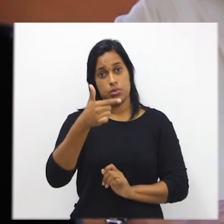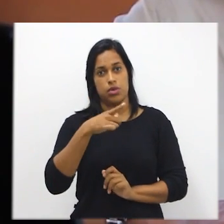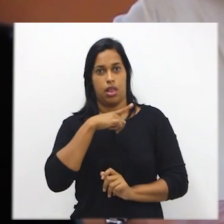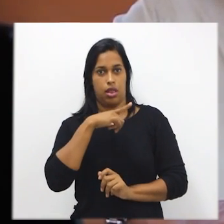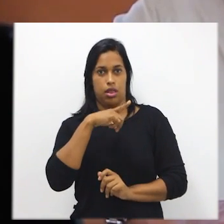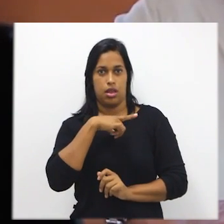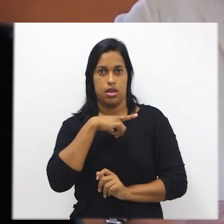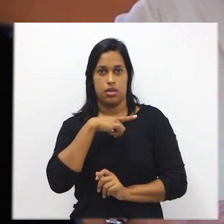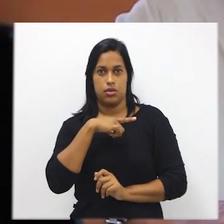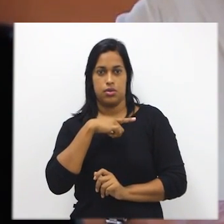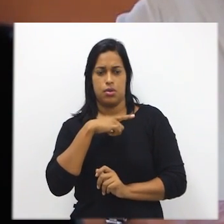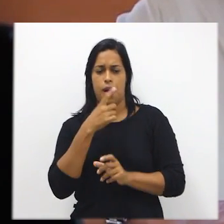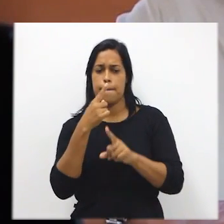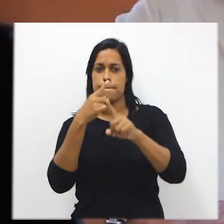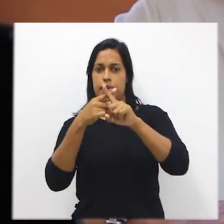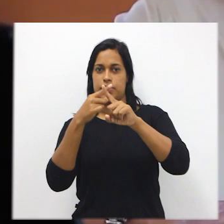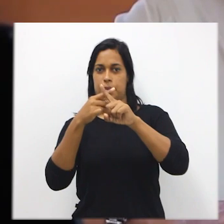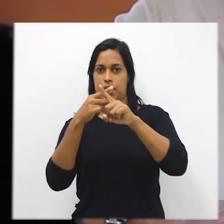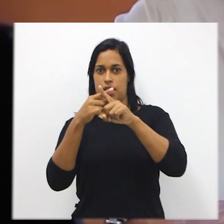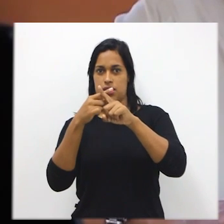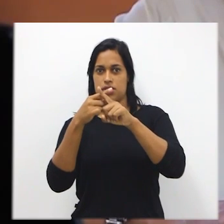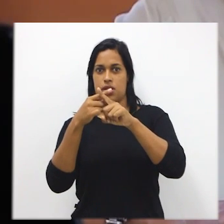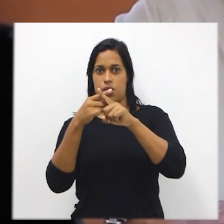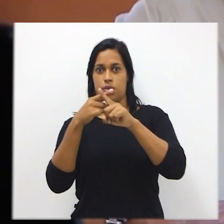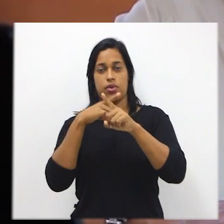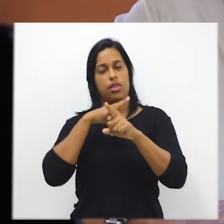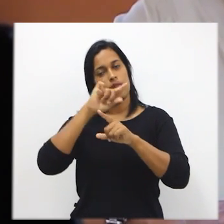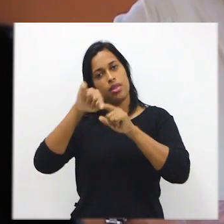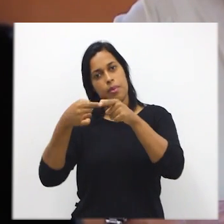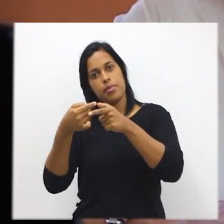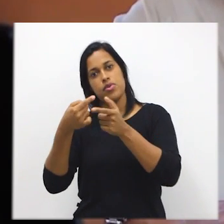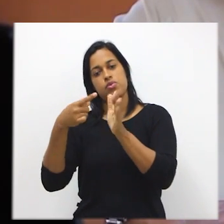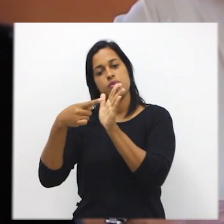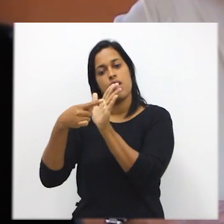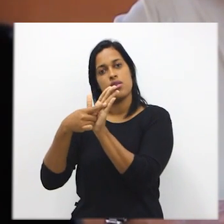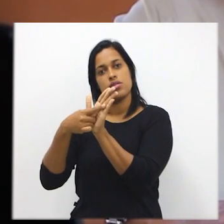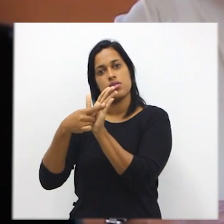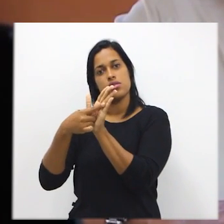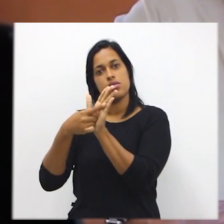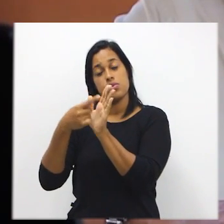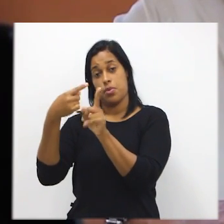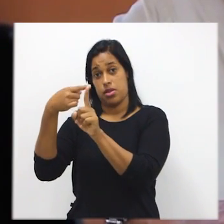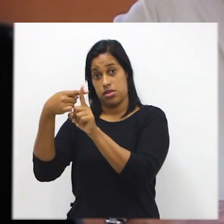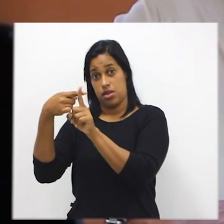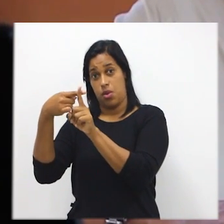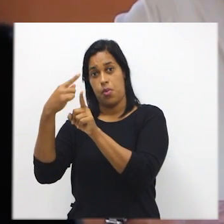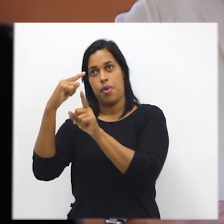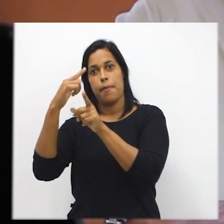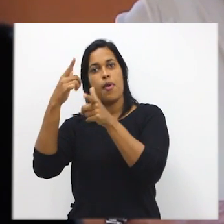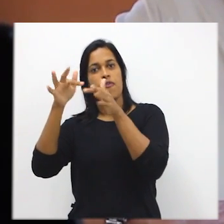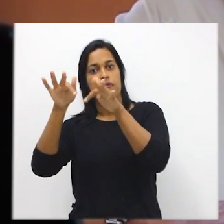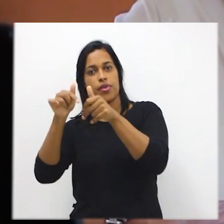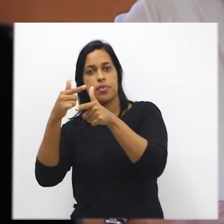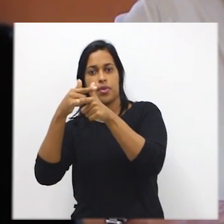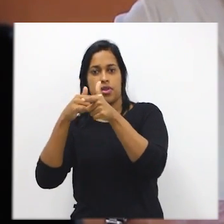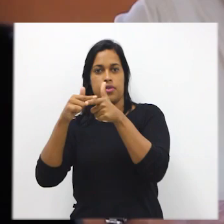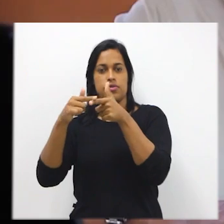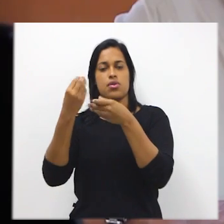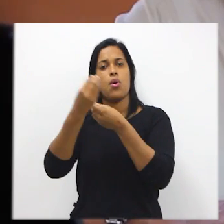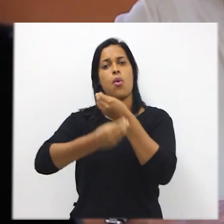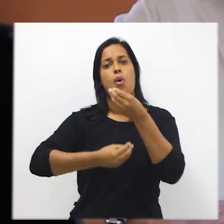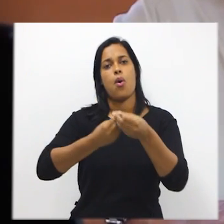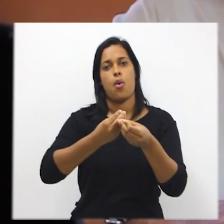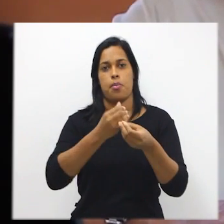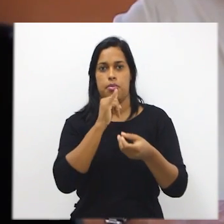tenho uma multiplicação, depois uma adição e, por fim, uma divisão. Como é que será solucionada essa